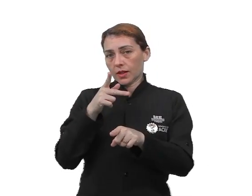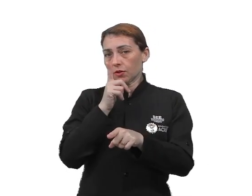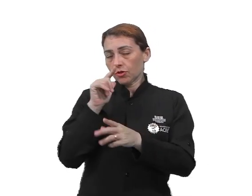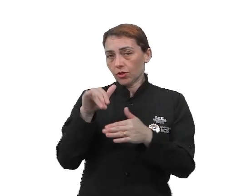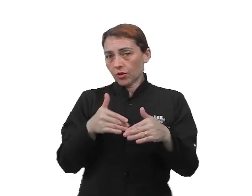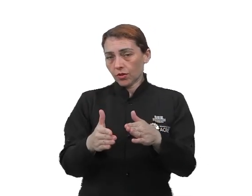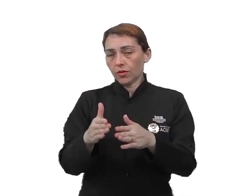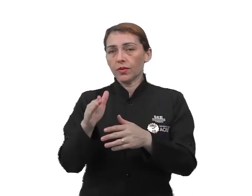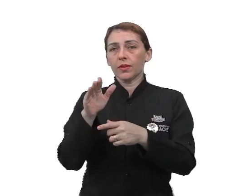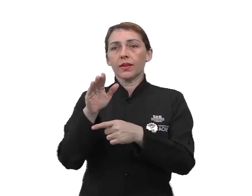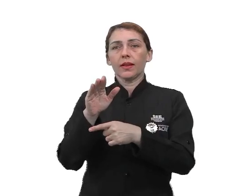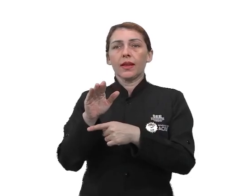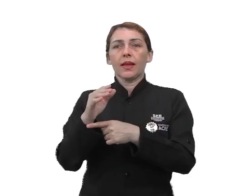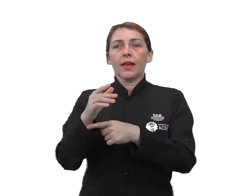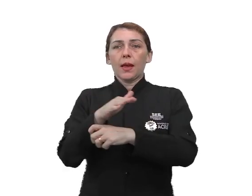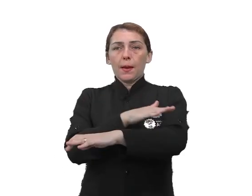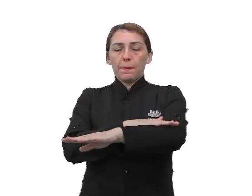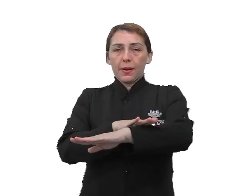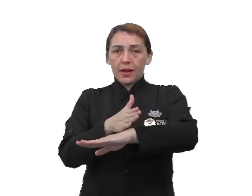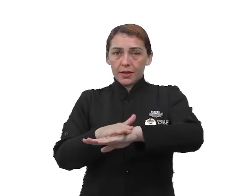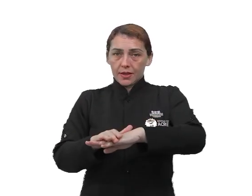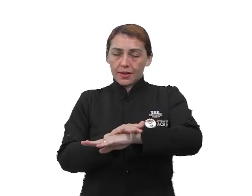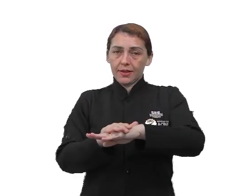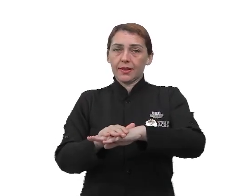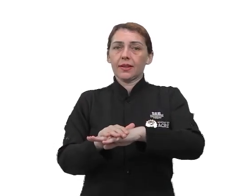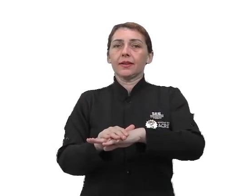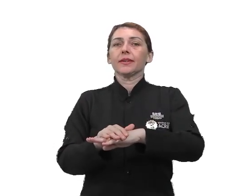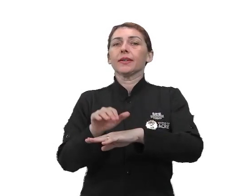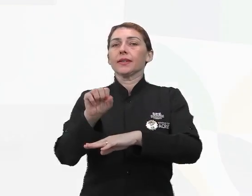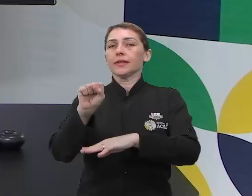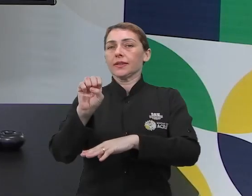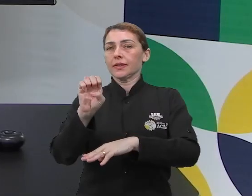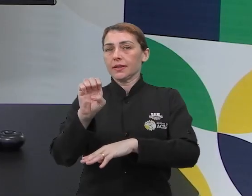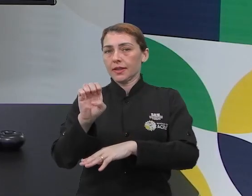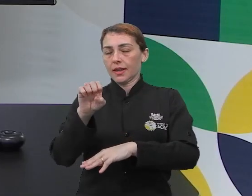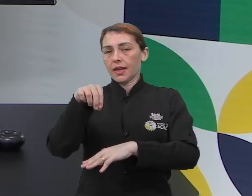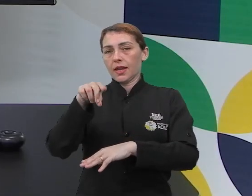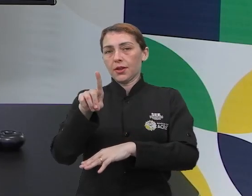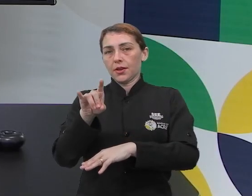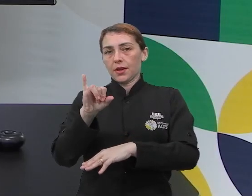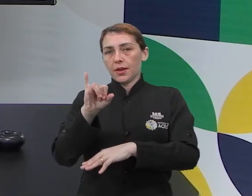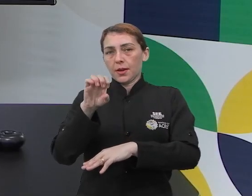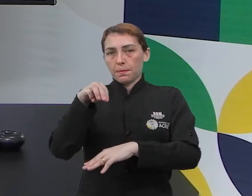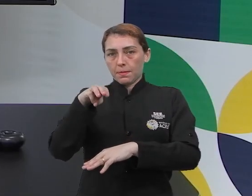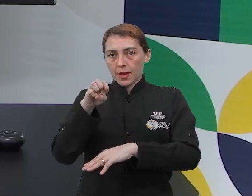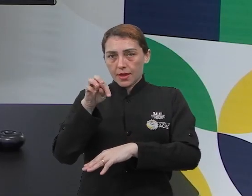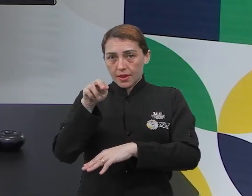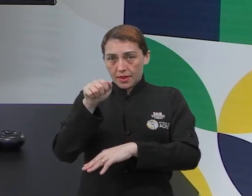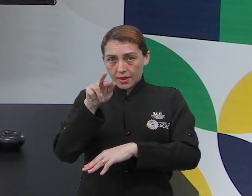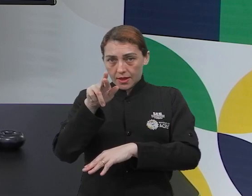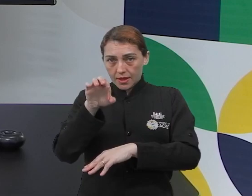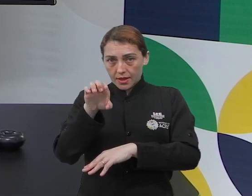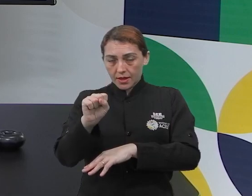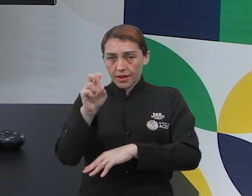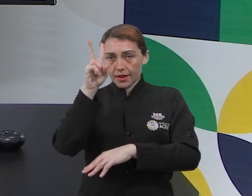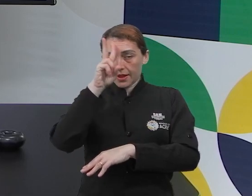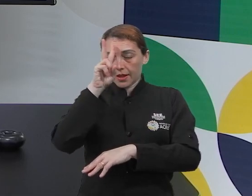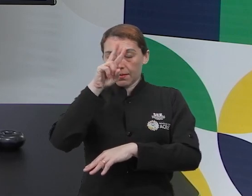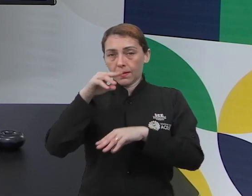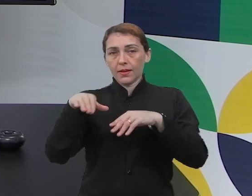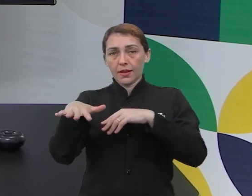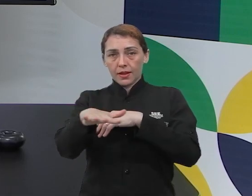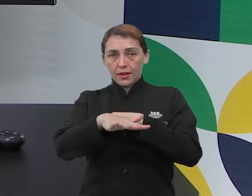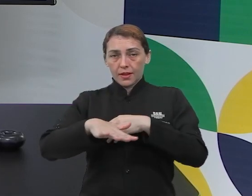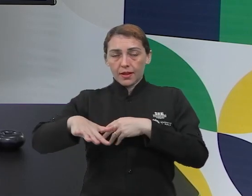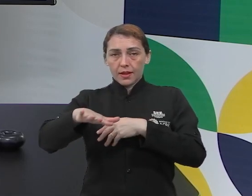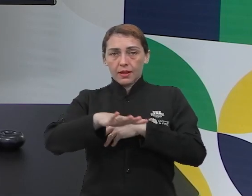rios. Planícies sedimentares, lembra que eu falei a vocês que essas áreas onde tem aí as